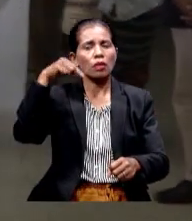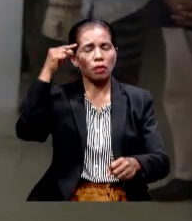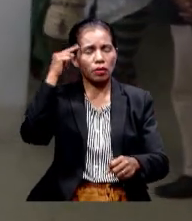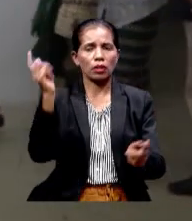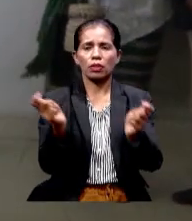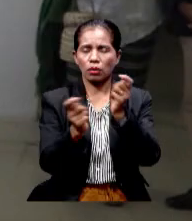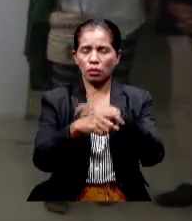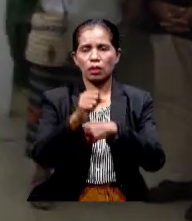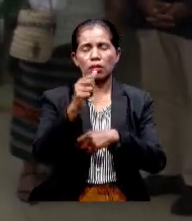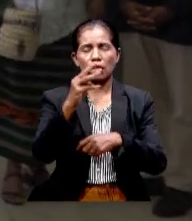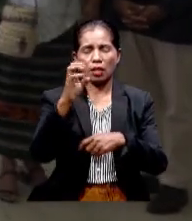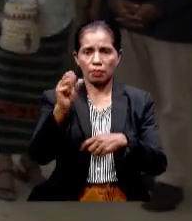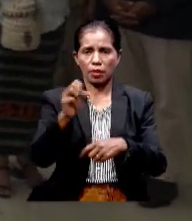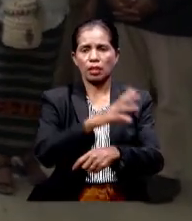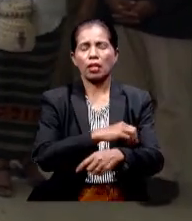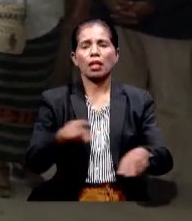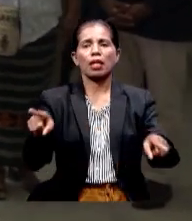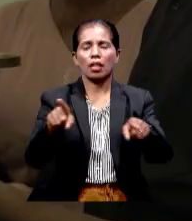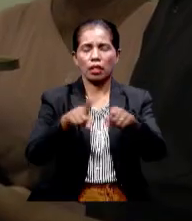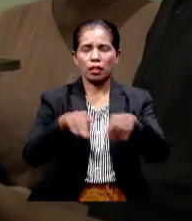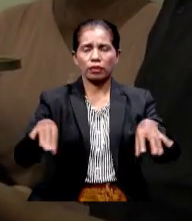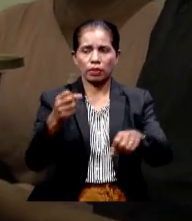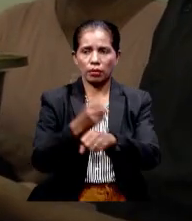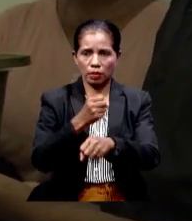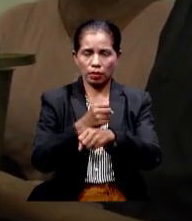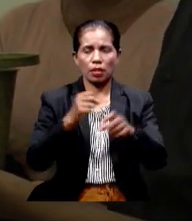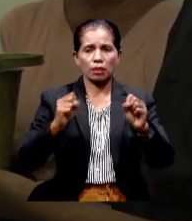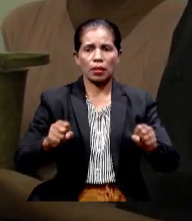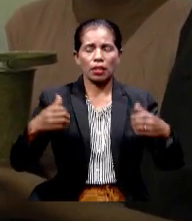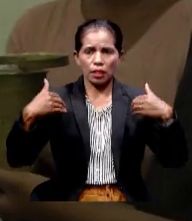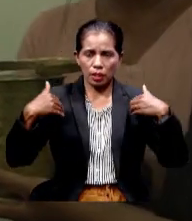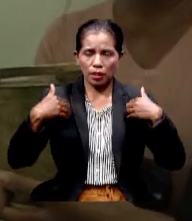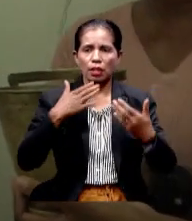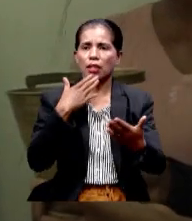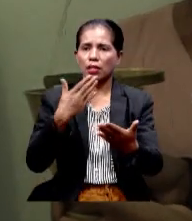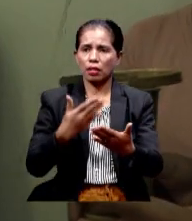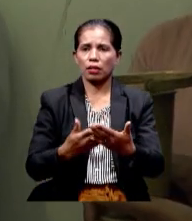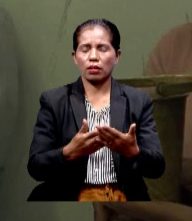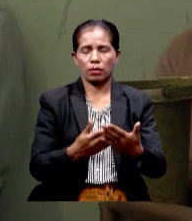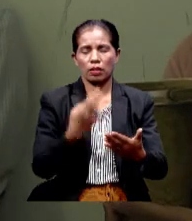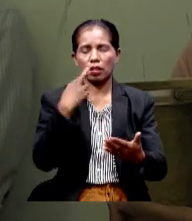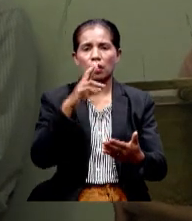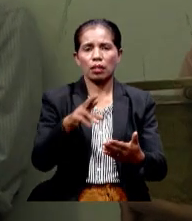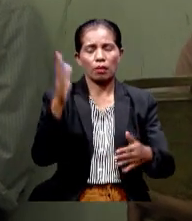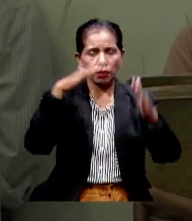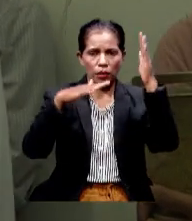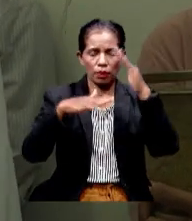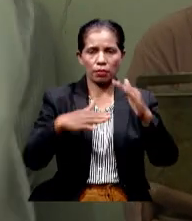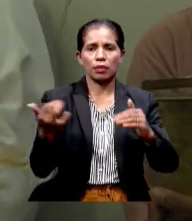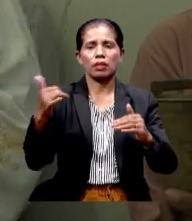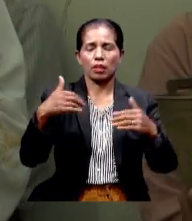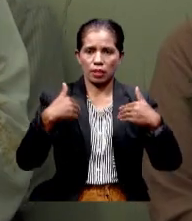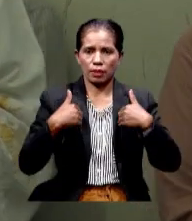troca SAMES para o Instituto, hanesan esforço ida a tubela e a capacidade de BEDIAC, onde resolve problema de durante o